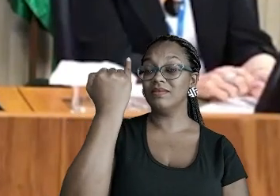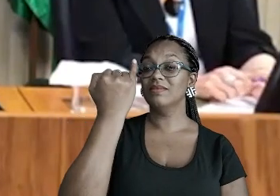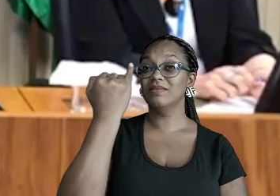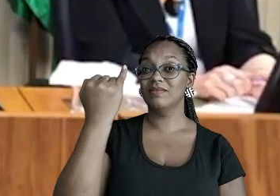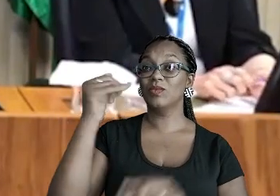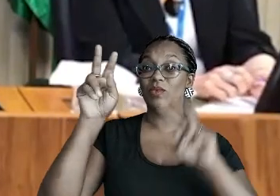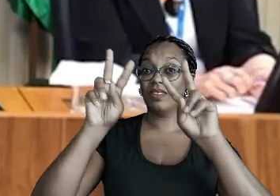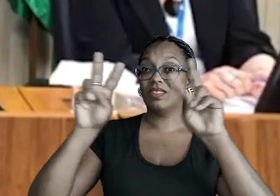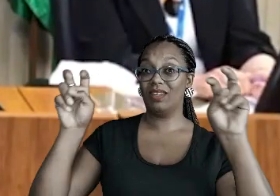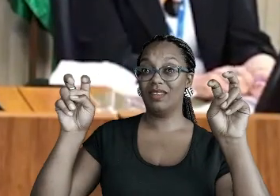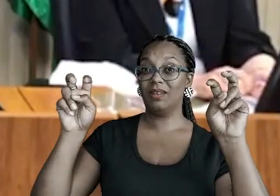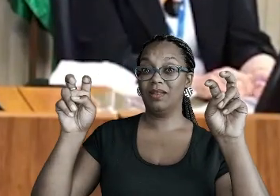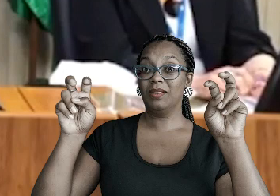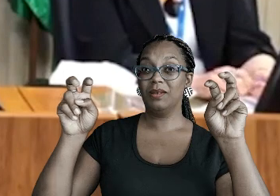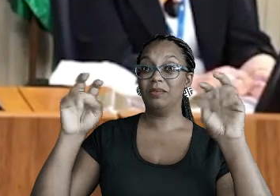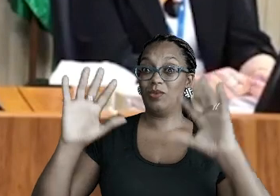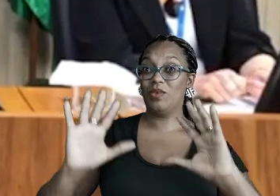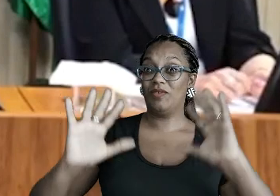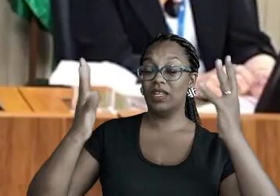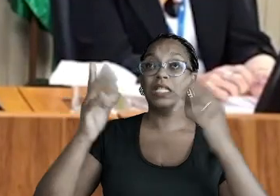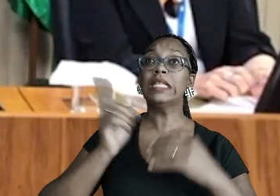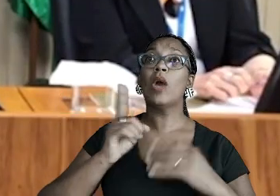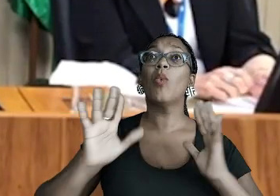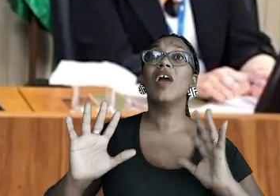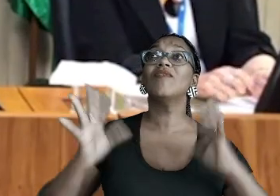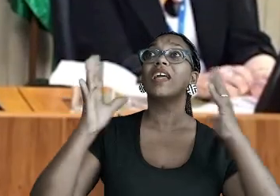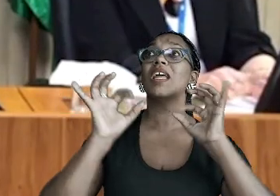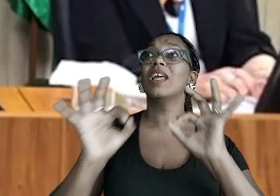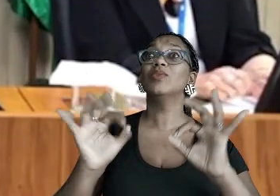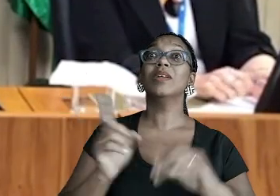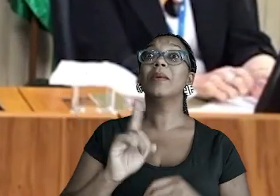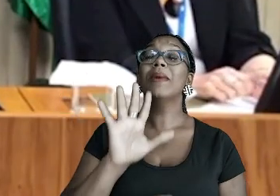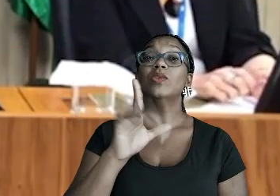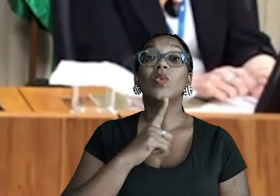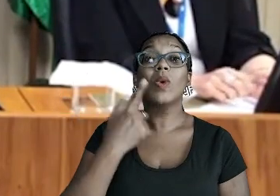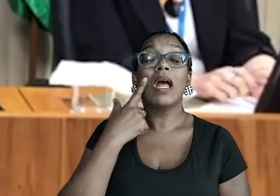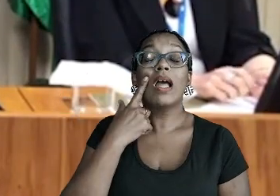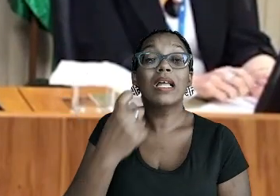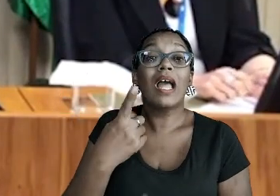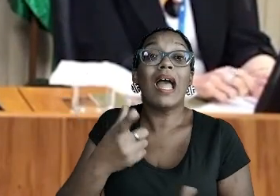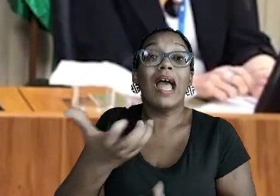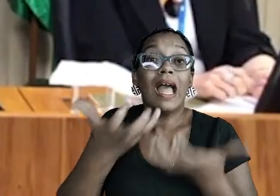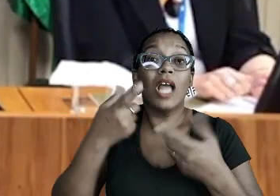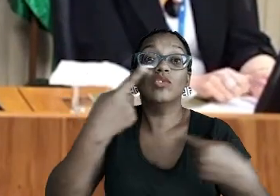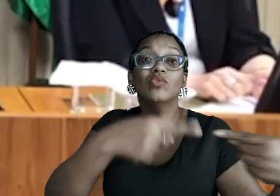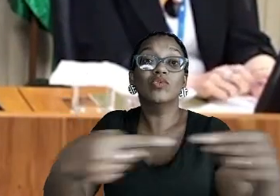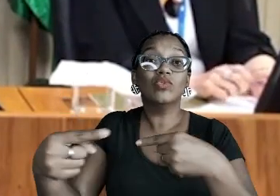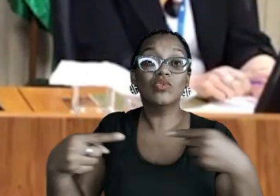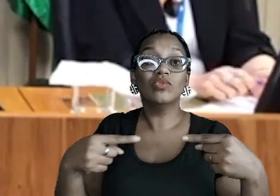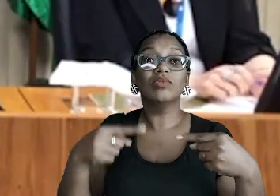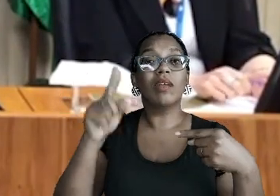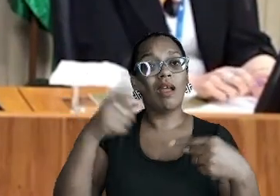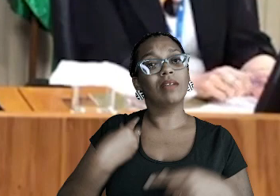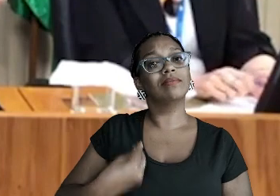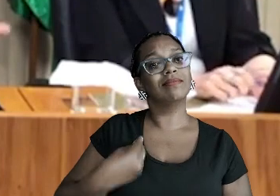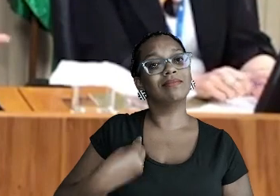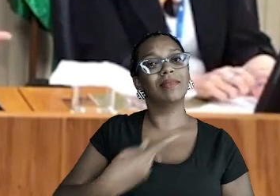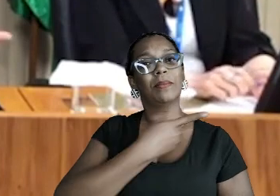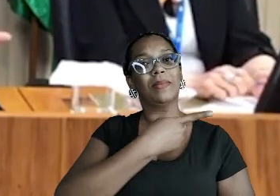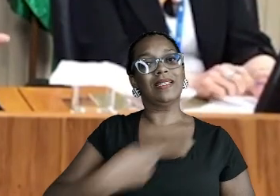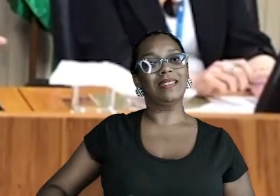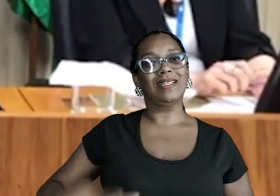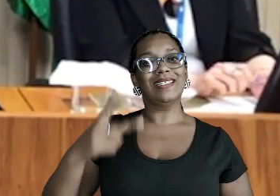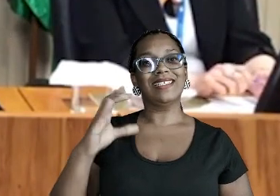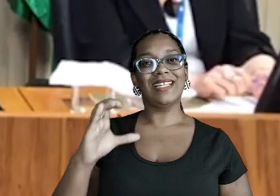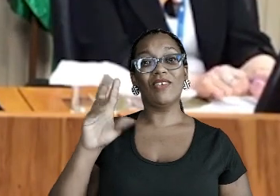do tema do evento não do evento em si mas daquilo que sequer discutir a partir dele da presença do presidente